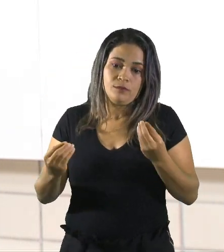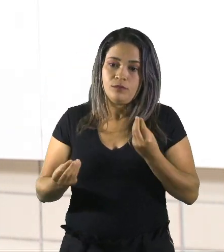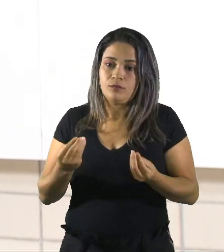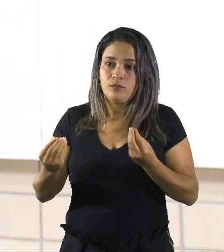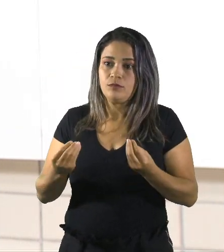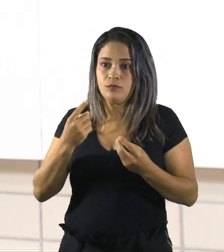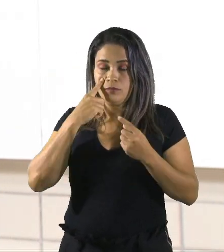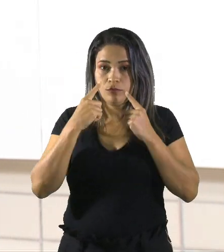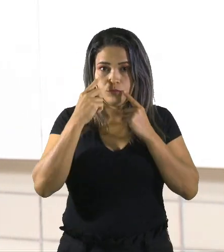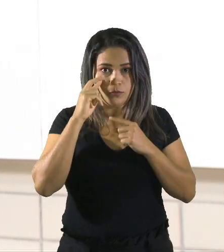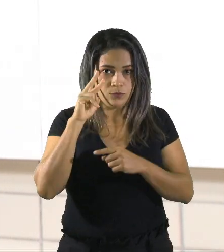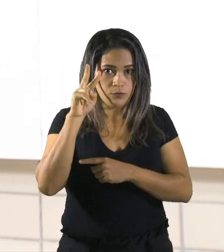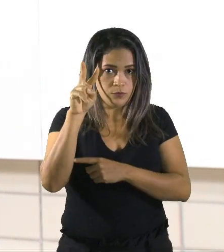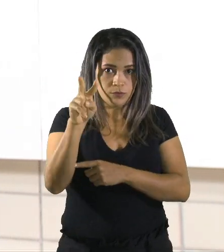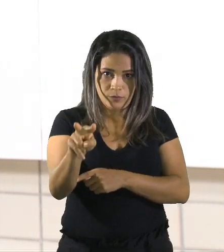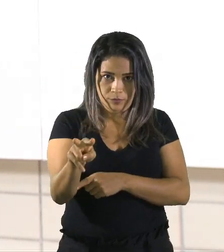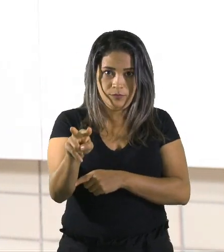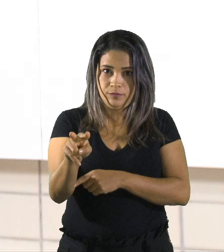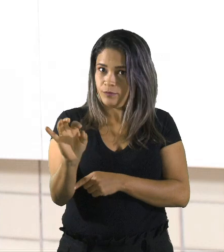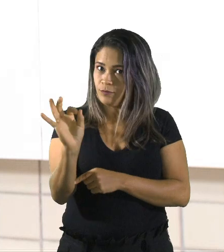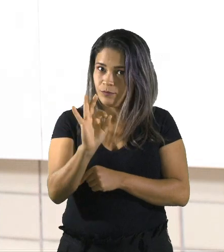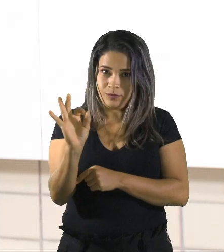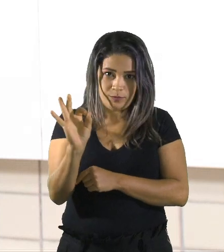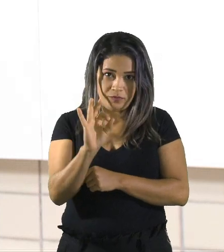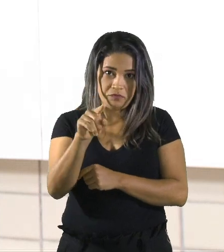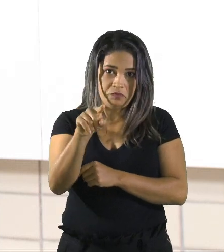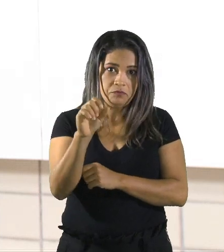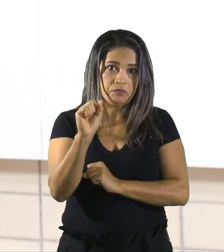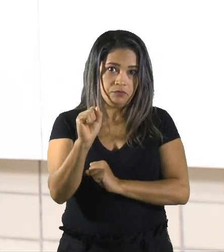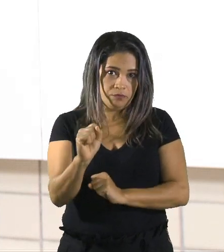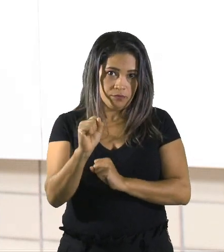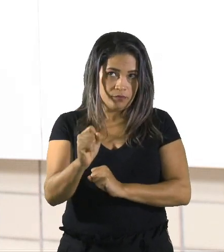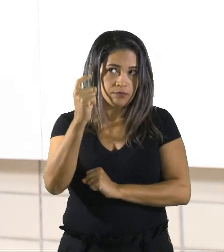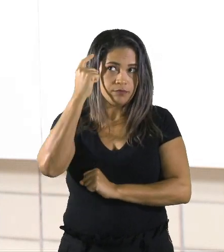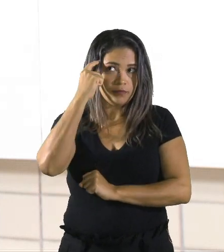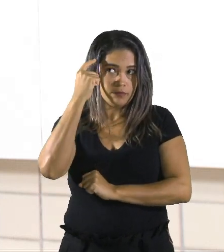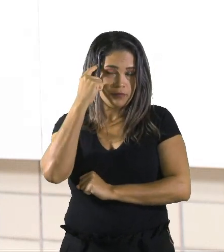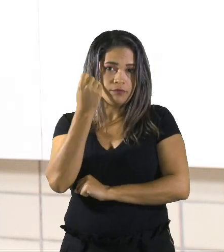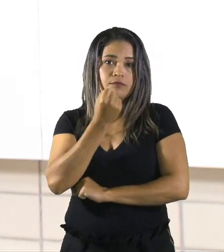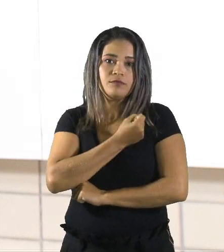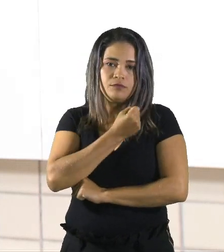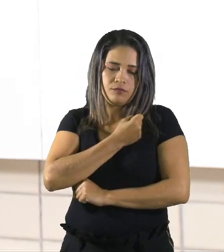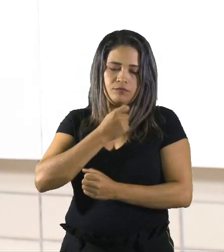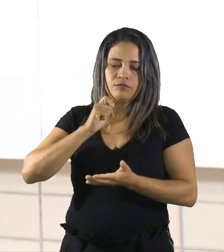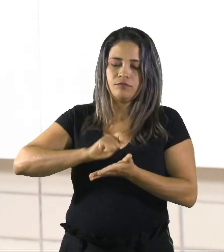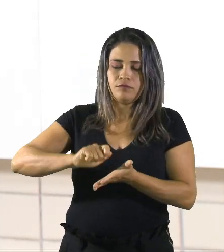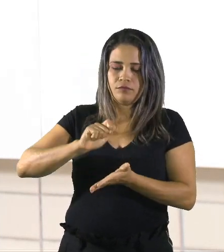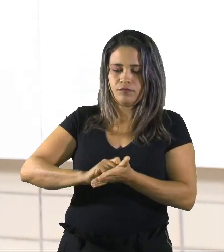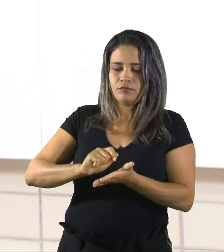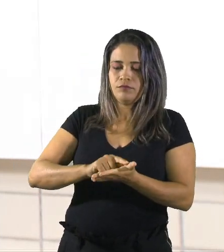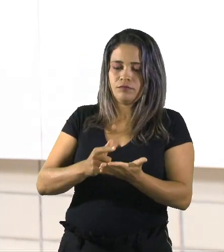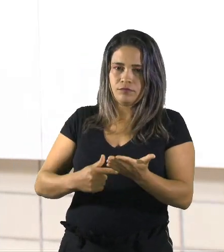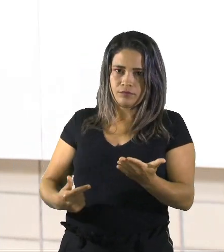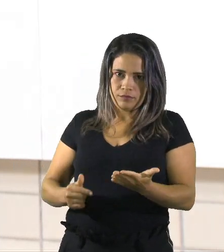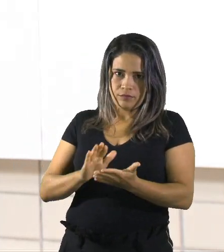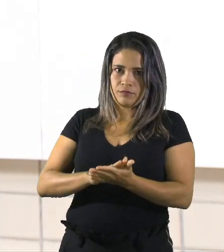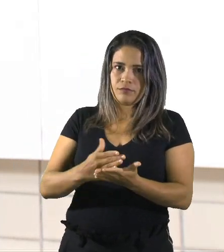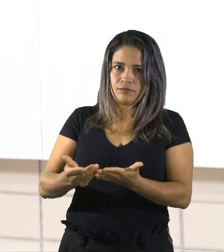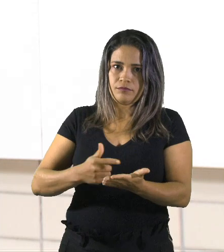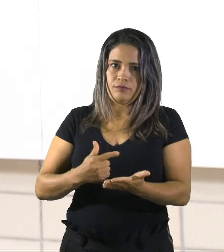eu não estou te vendo, na verdade, você pode pensar em um número e escrever no caderno para você ir fazendo as operações que eu